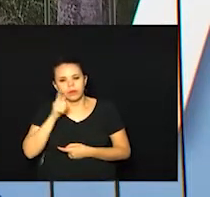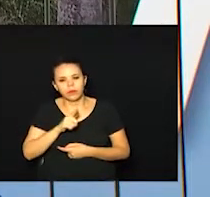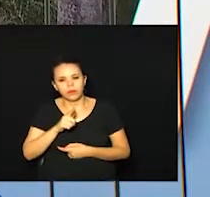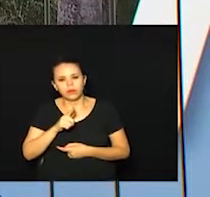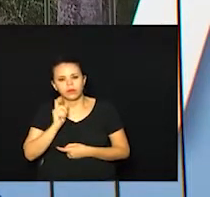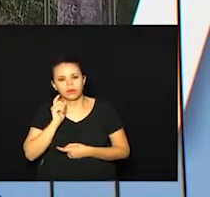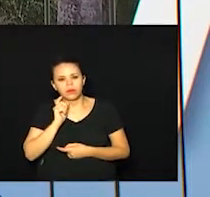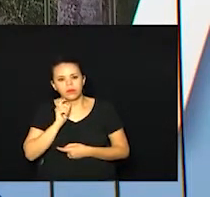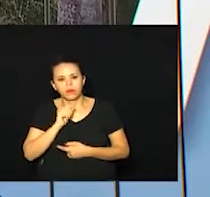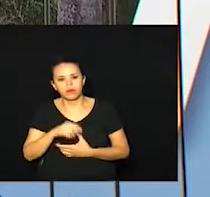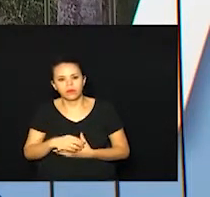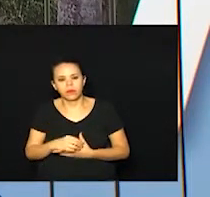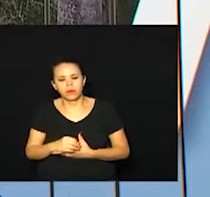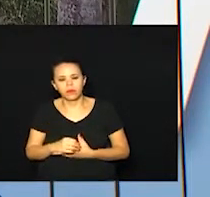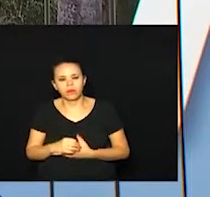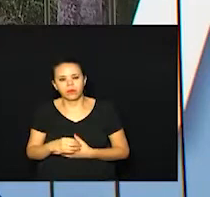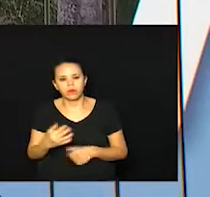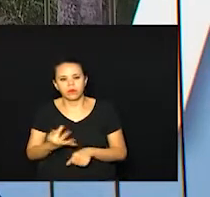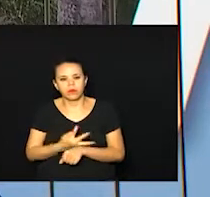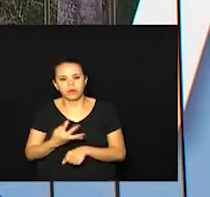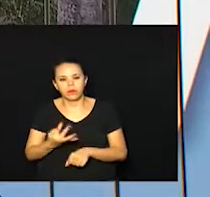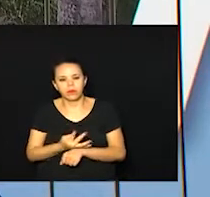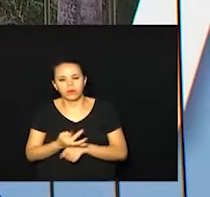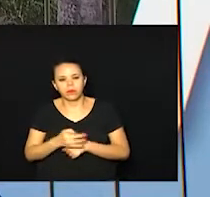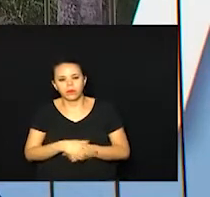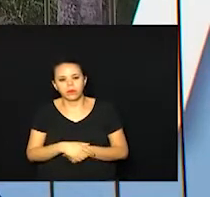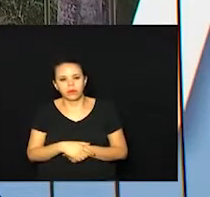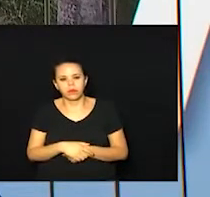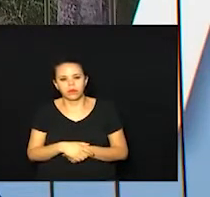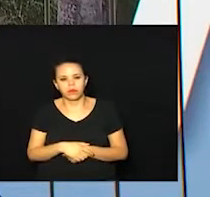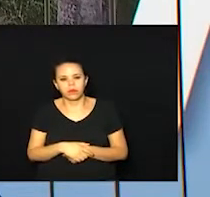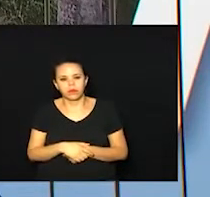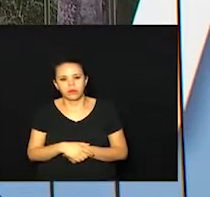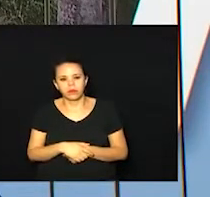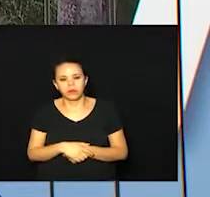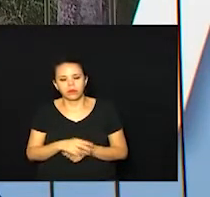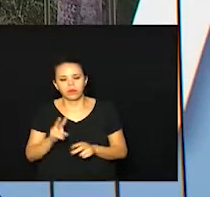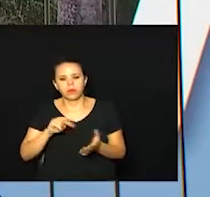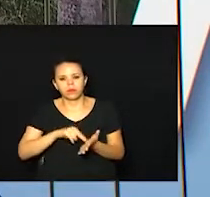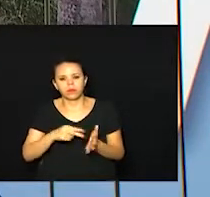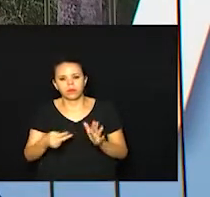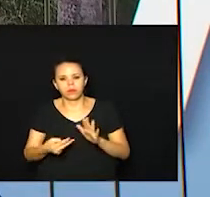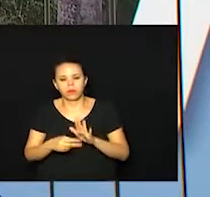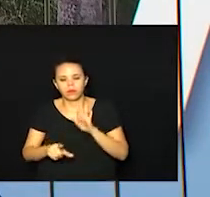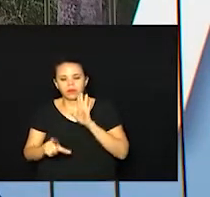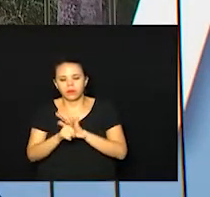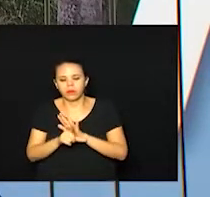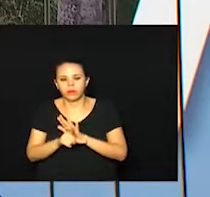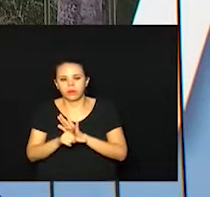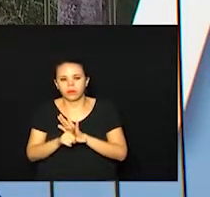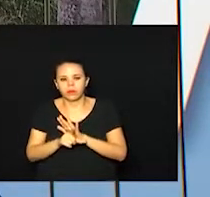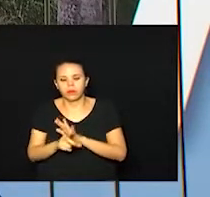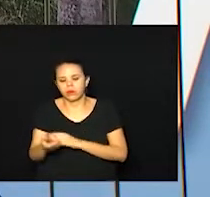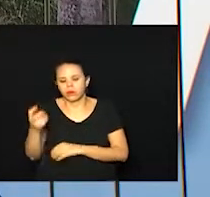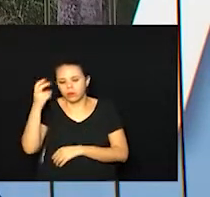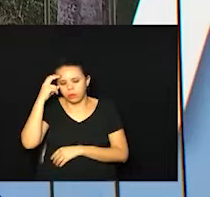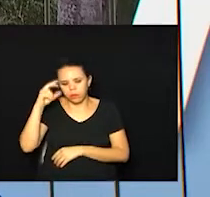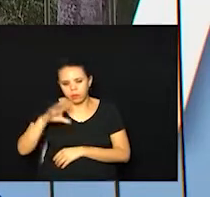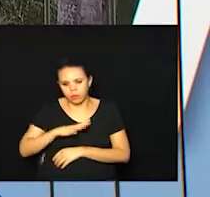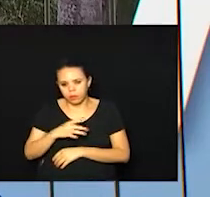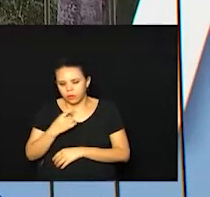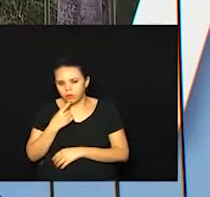conseguissem sobreviver. E essa energia que se traduziu na Lei Aldir Blanc aqui na cidade de